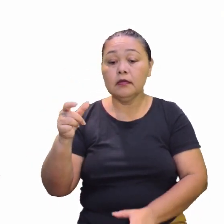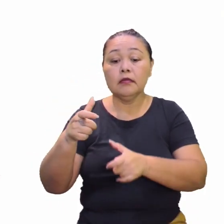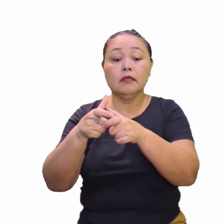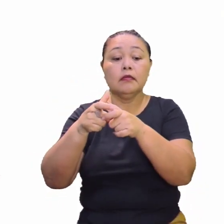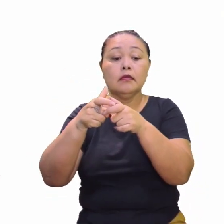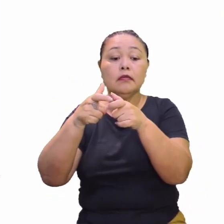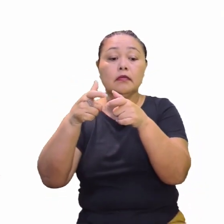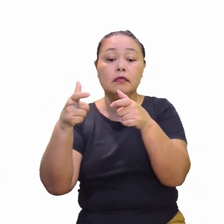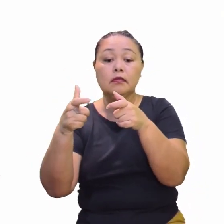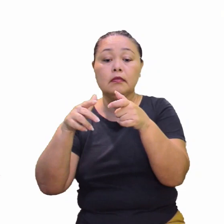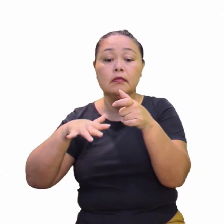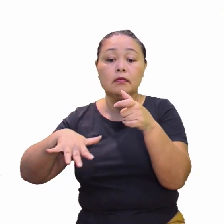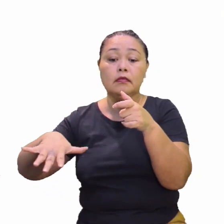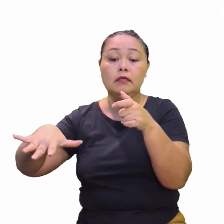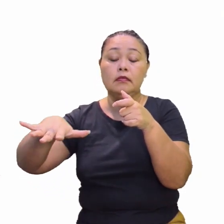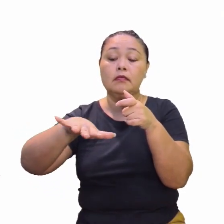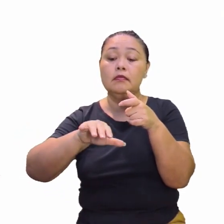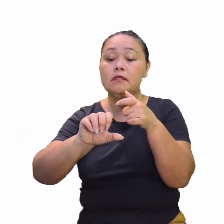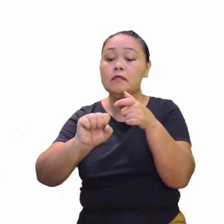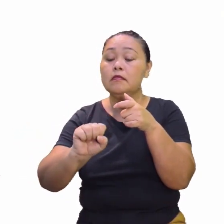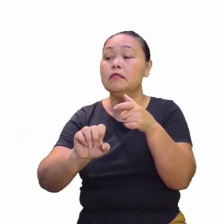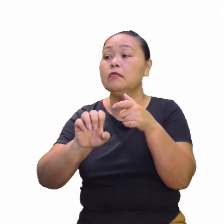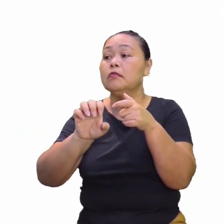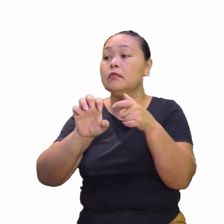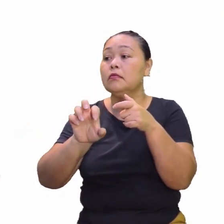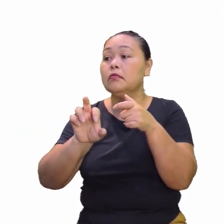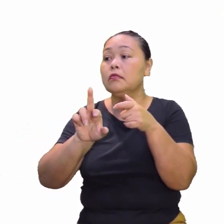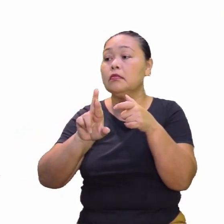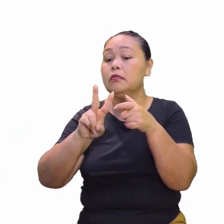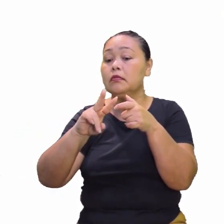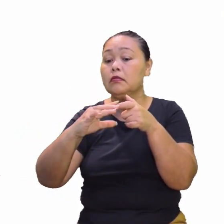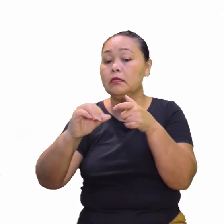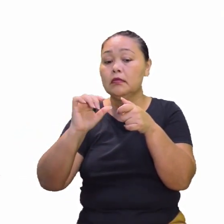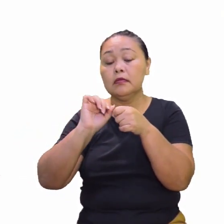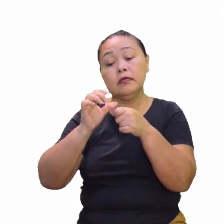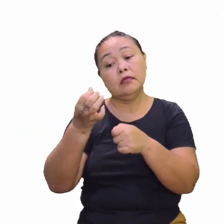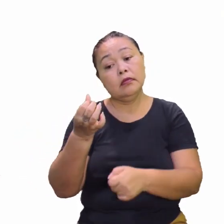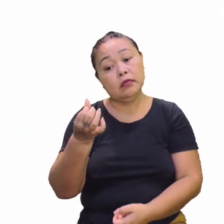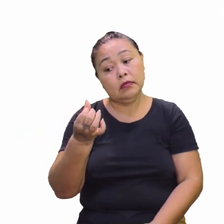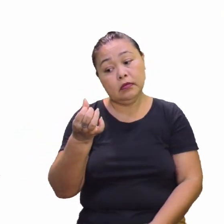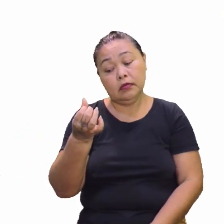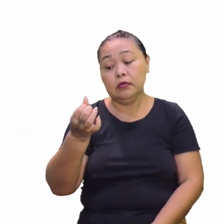o aumento do setor de serviço aqui em Rondônia, que estava na